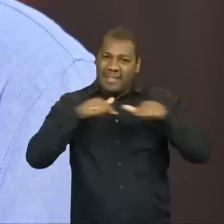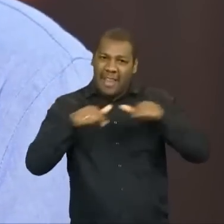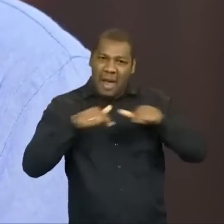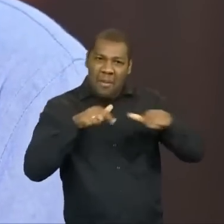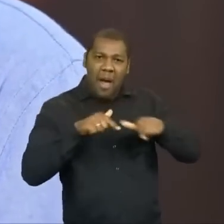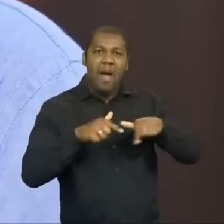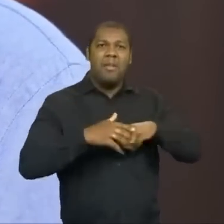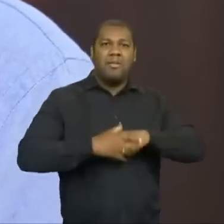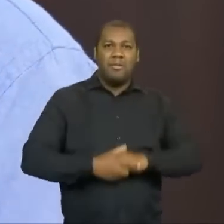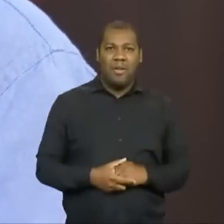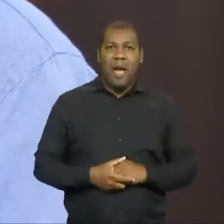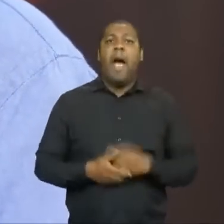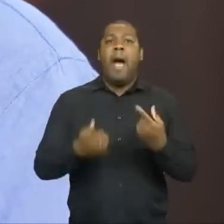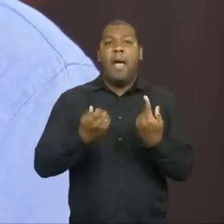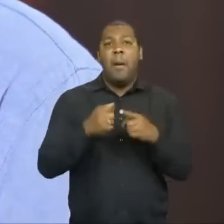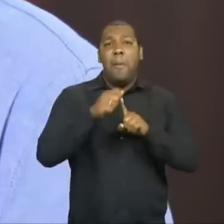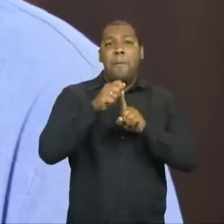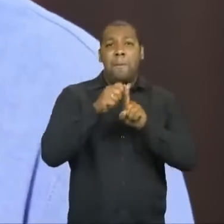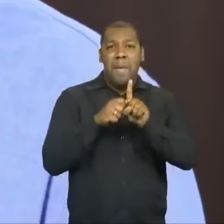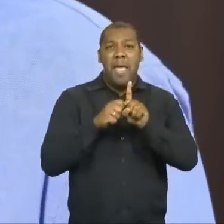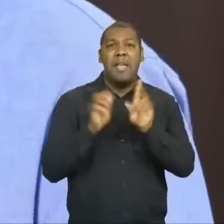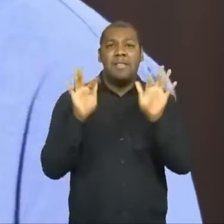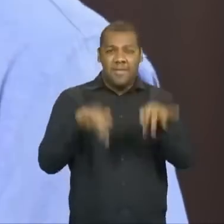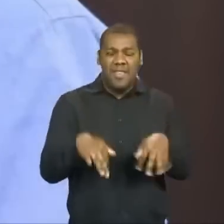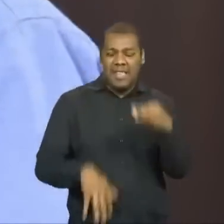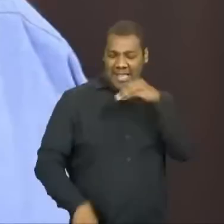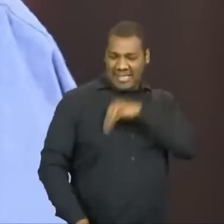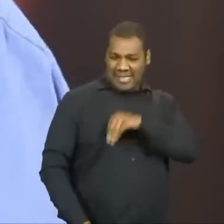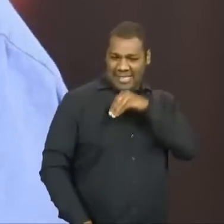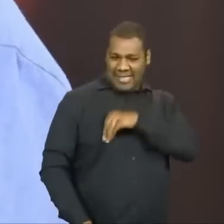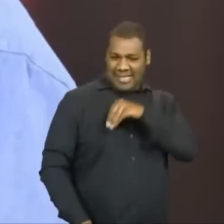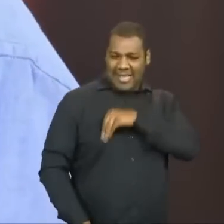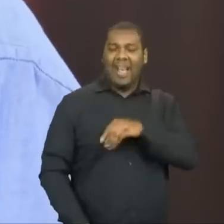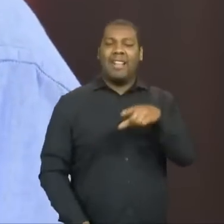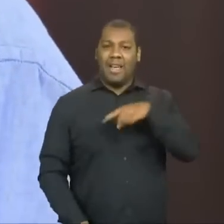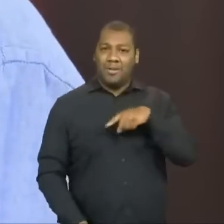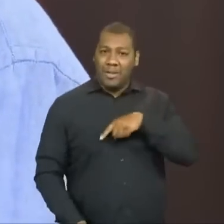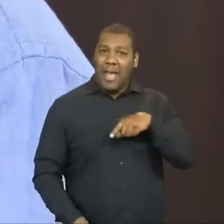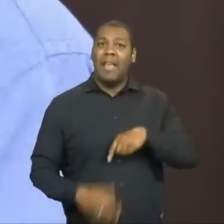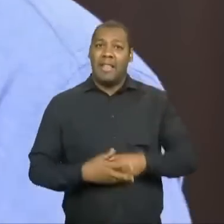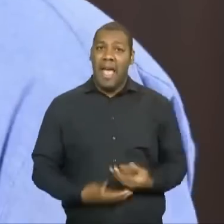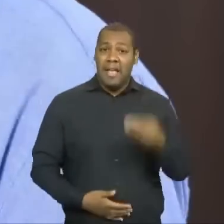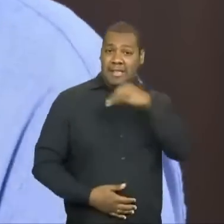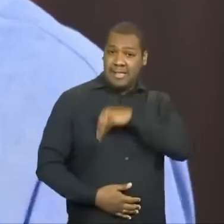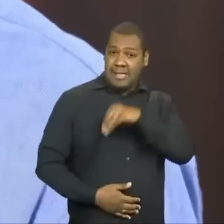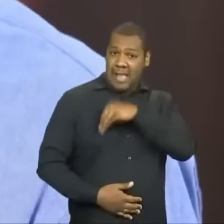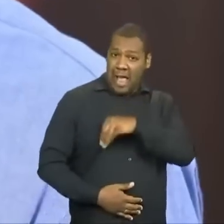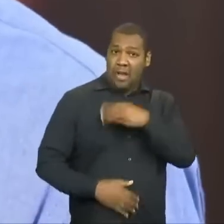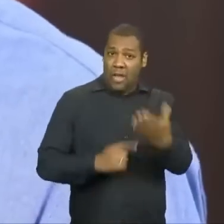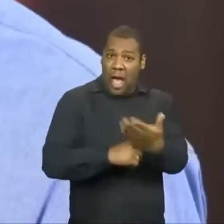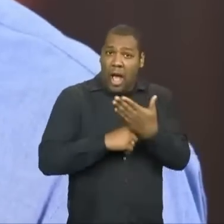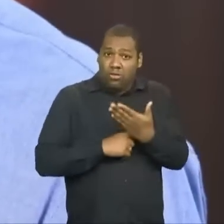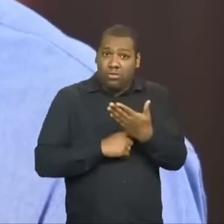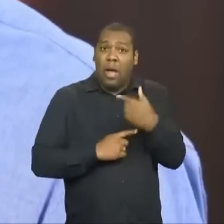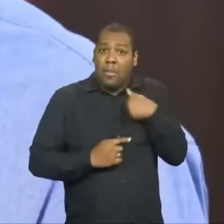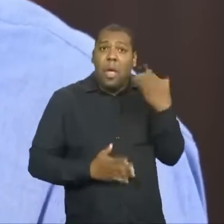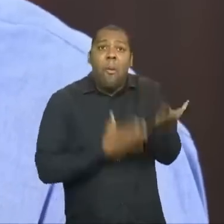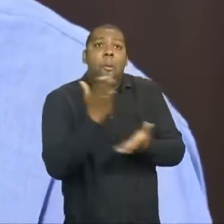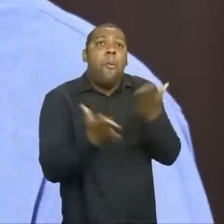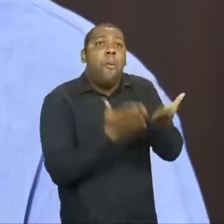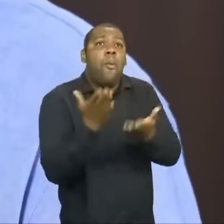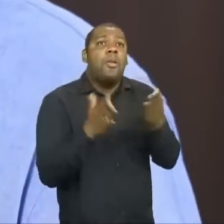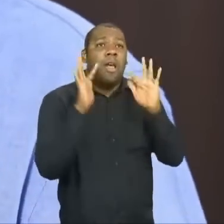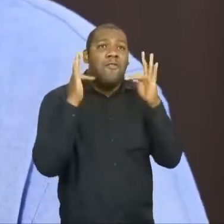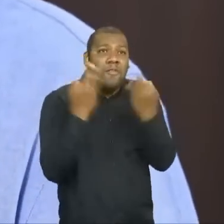do mês você vai receber um salário que vai permitir que você cuide da sua família, é a coisa mais sagrada.